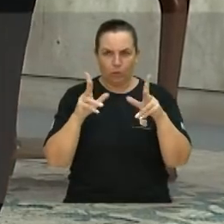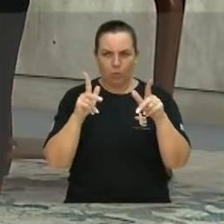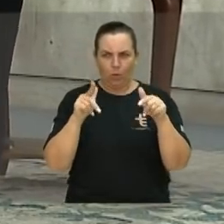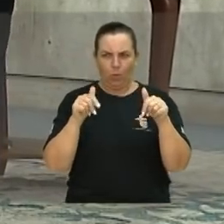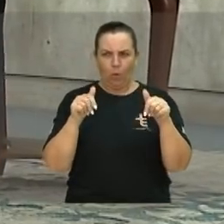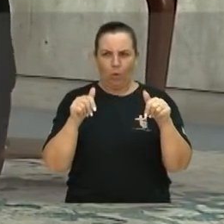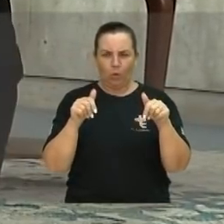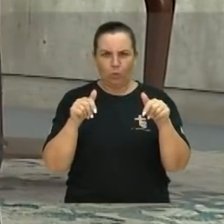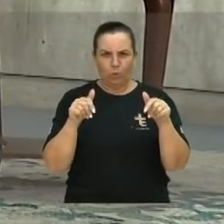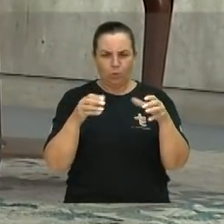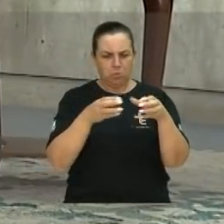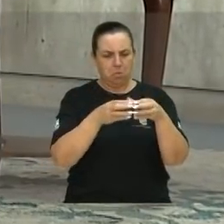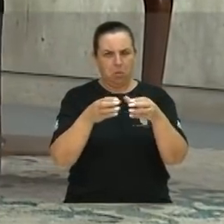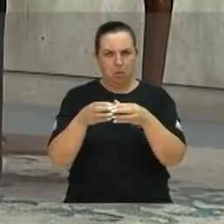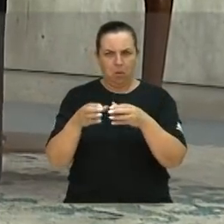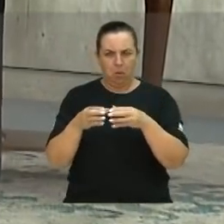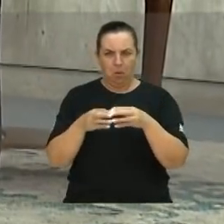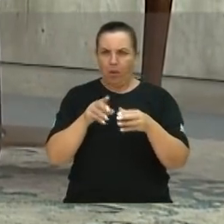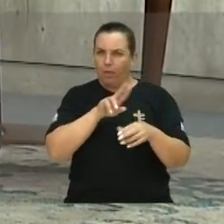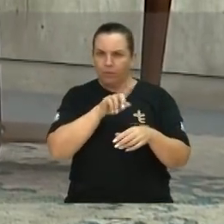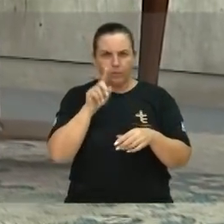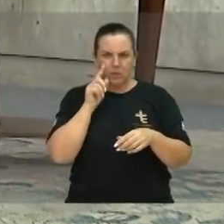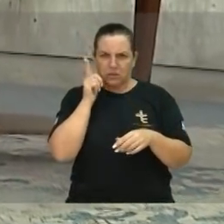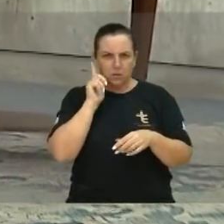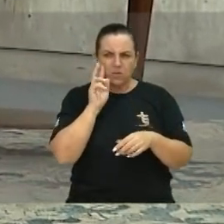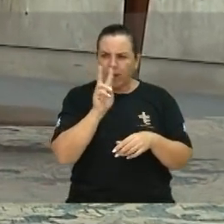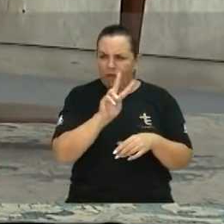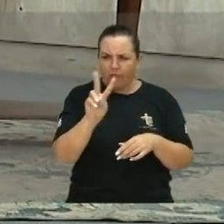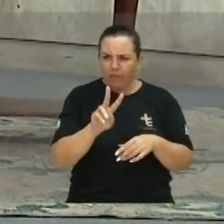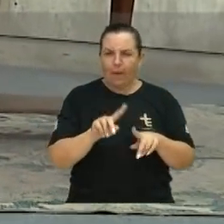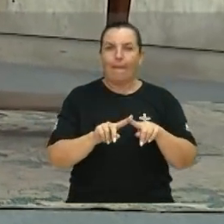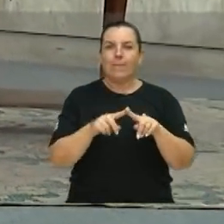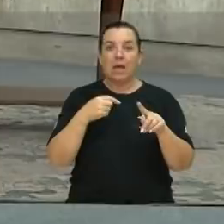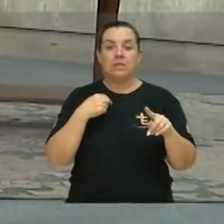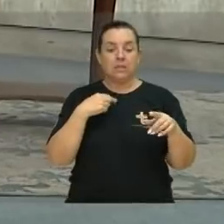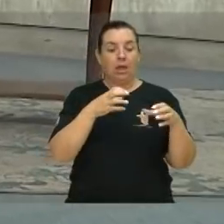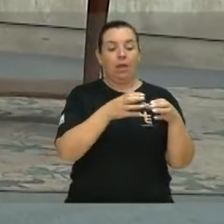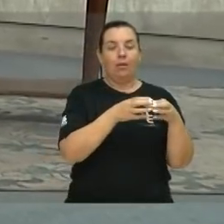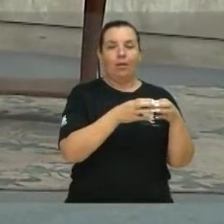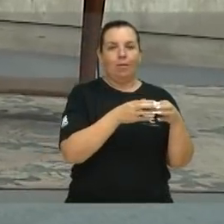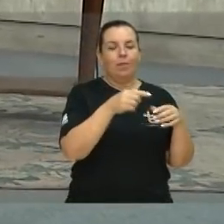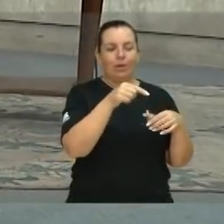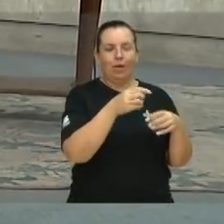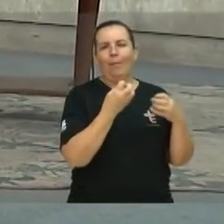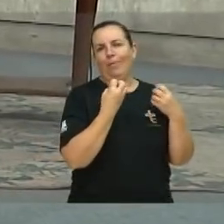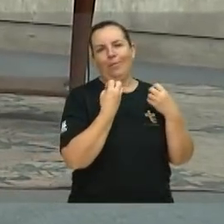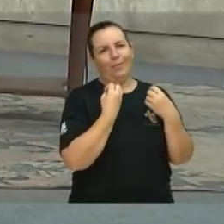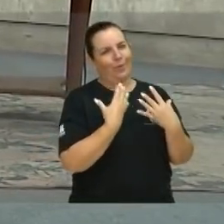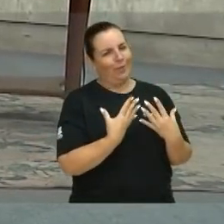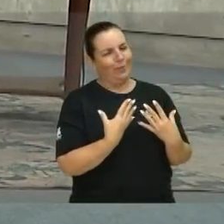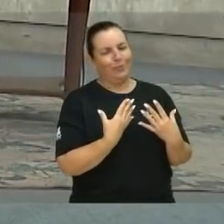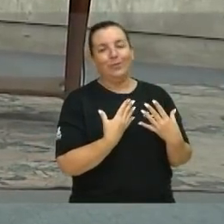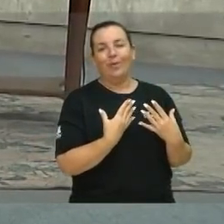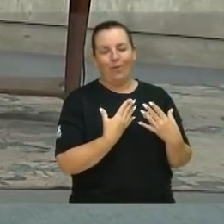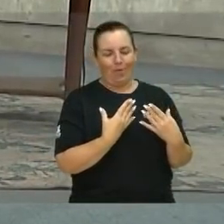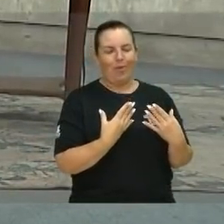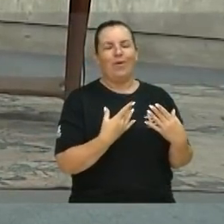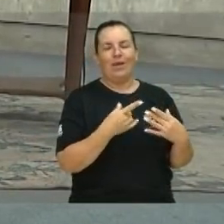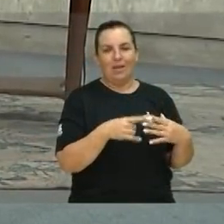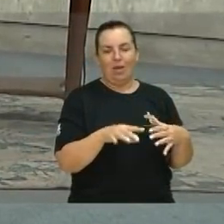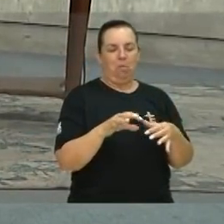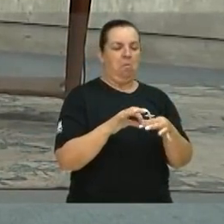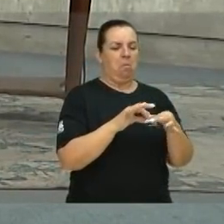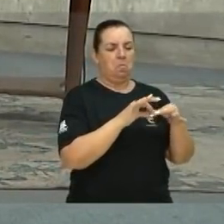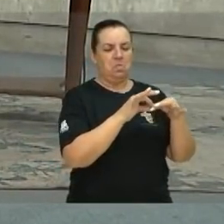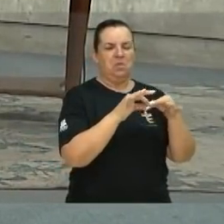não as ver querido telespectador mas eu equipe aqui já falei é muito bem integrada